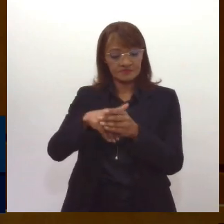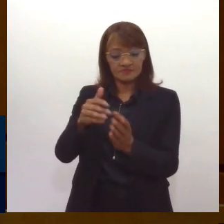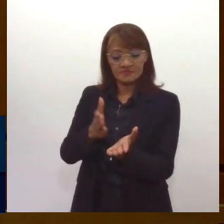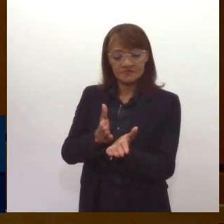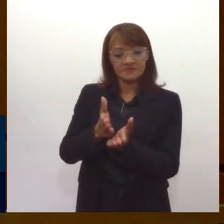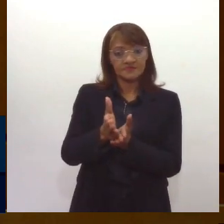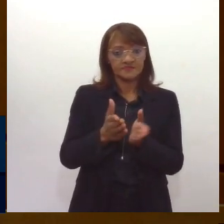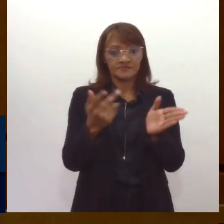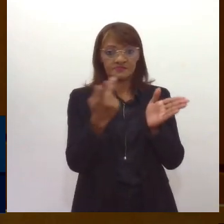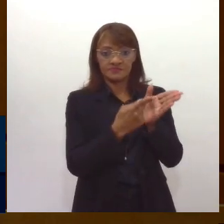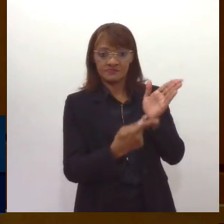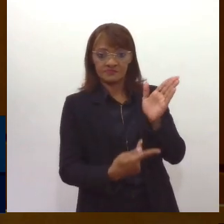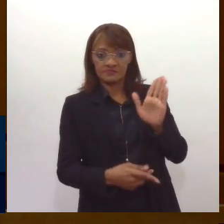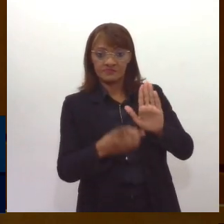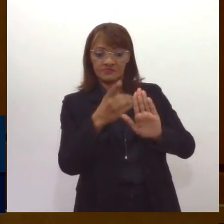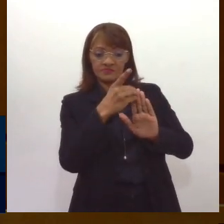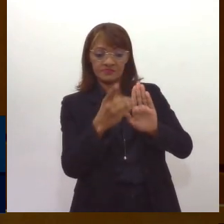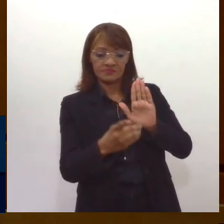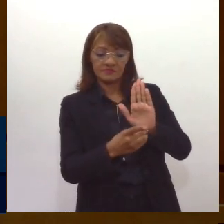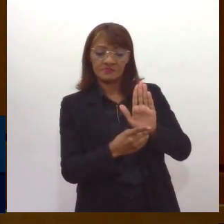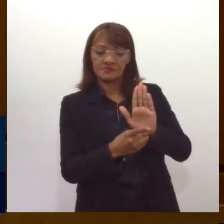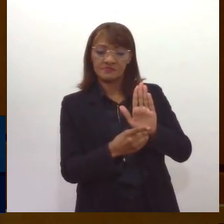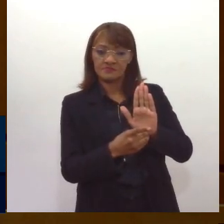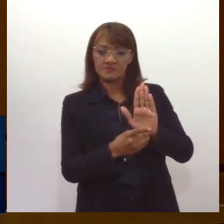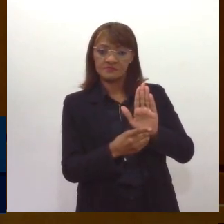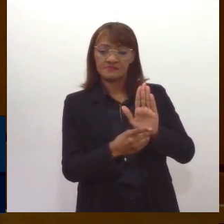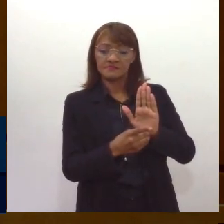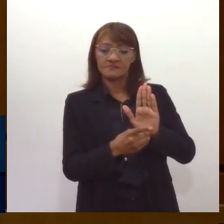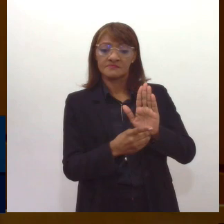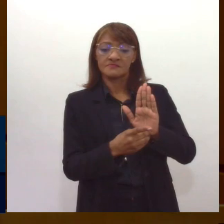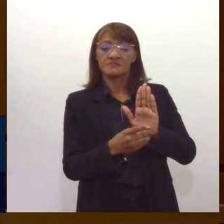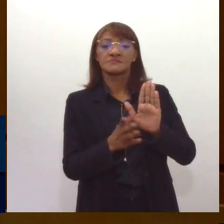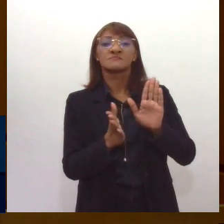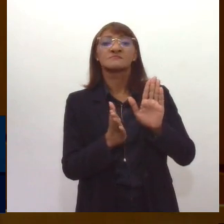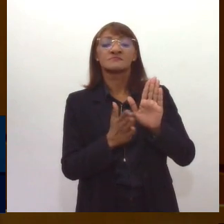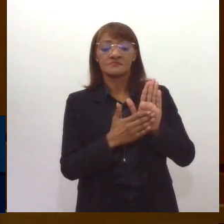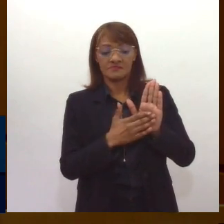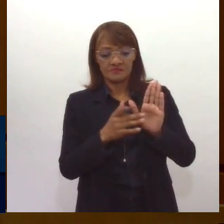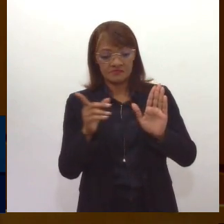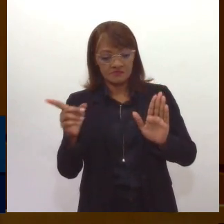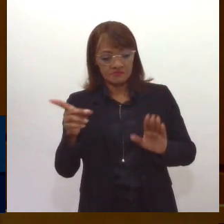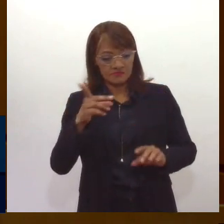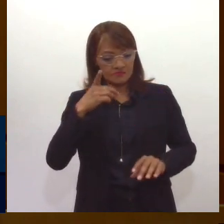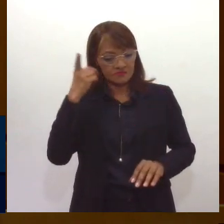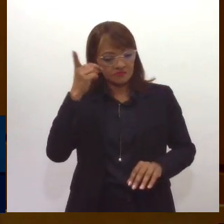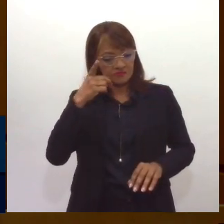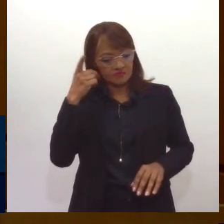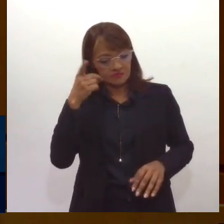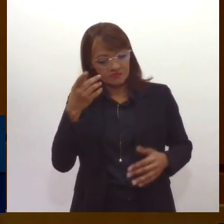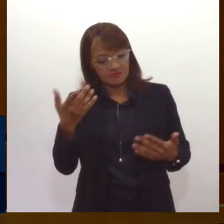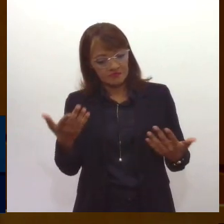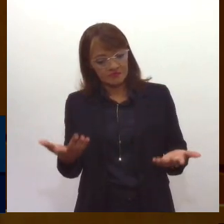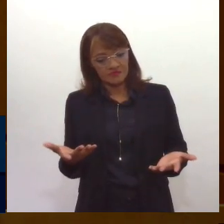legislativo proposto pela deputada, então presidente, Angélica Guimarães,